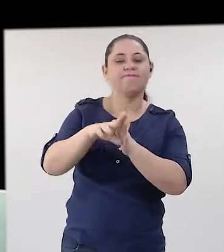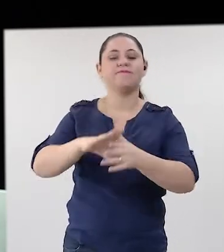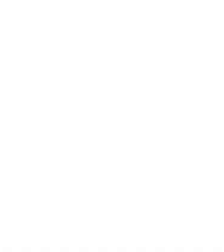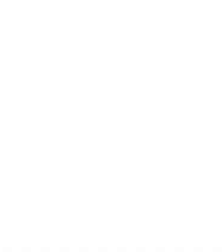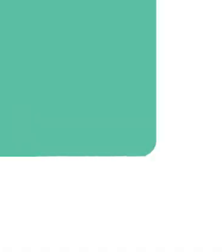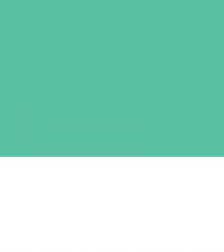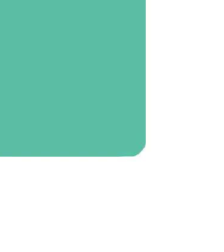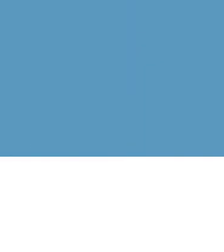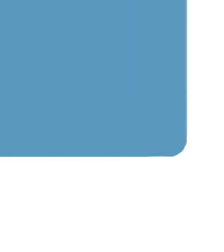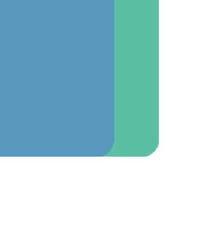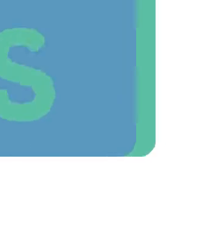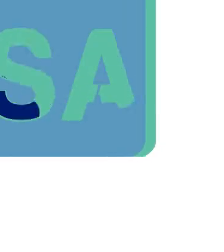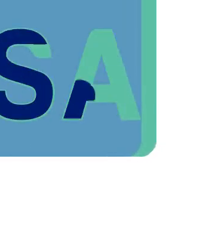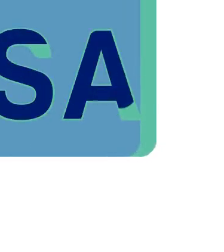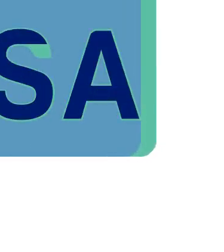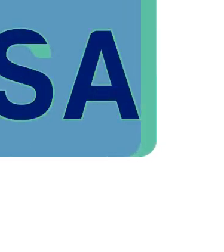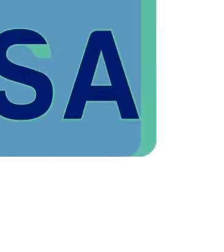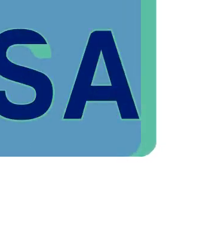Pesquisa.